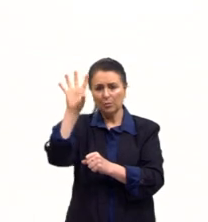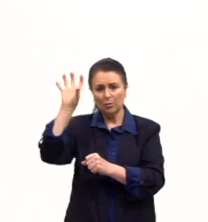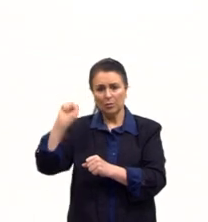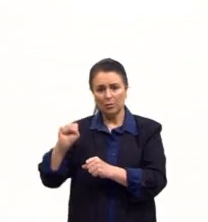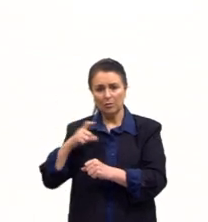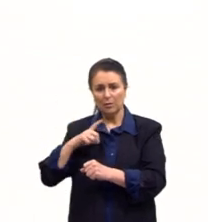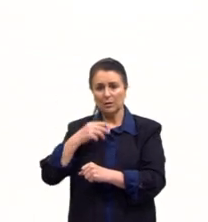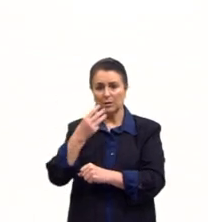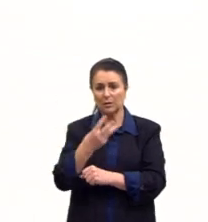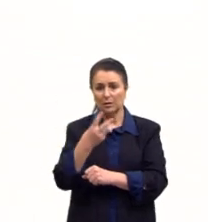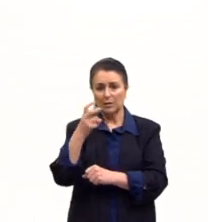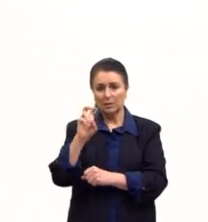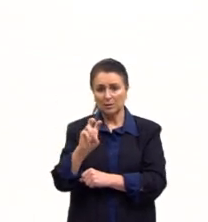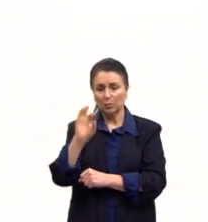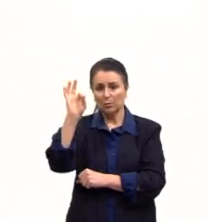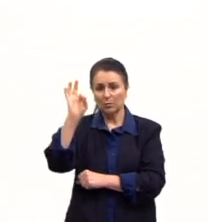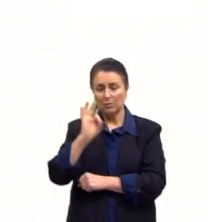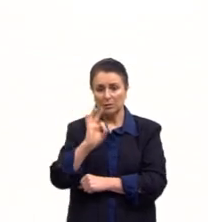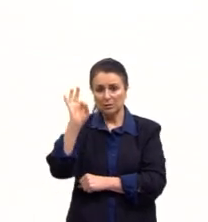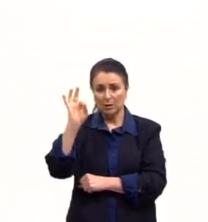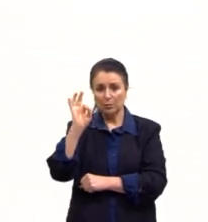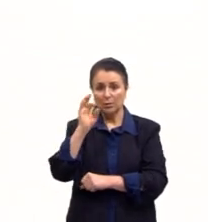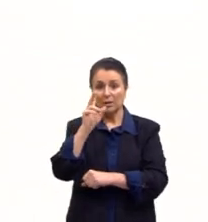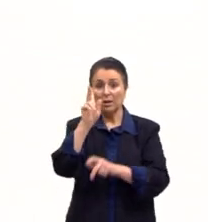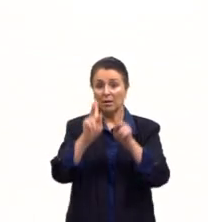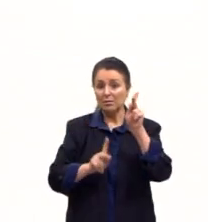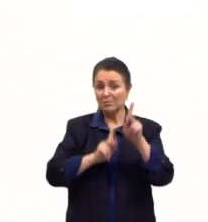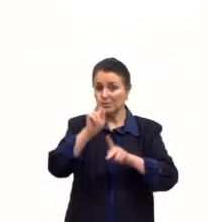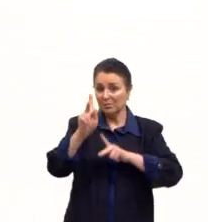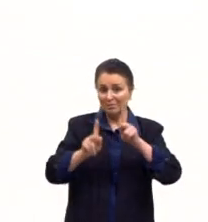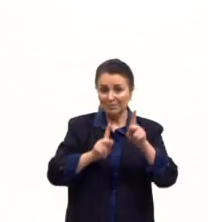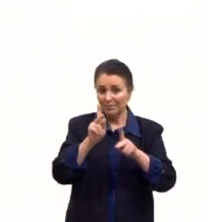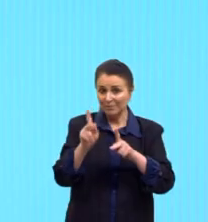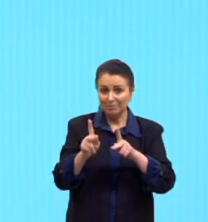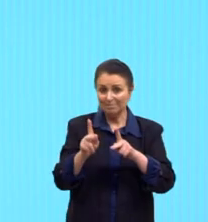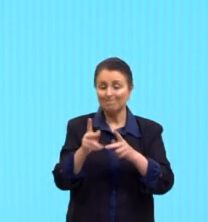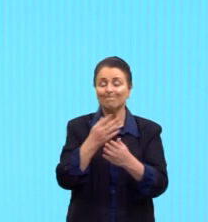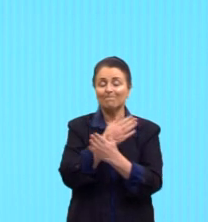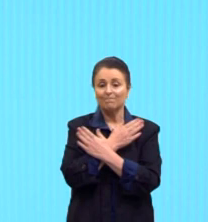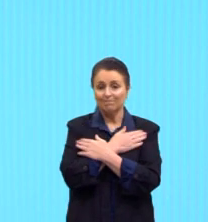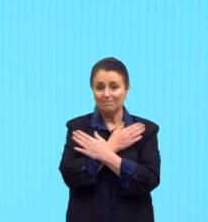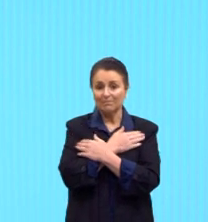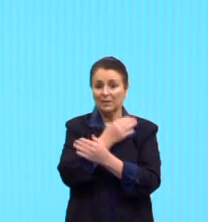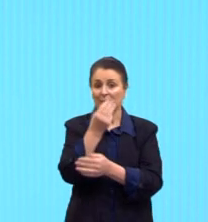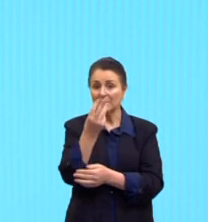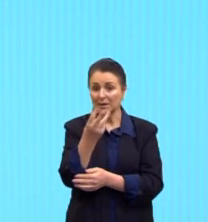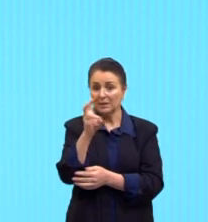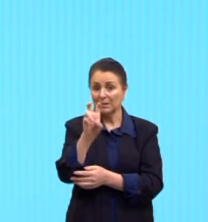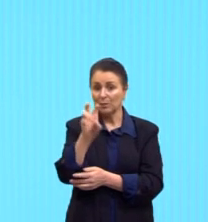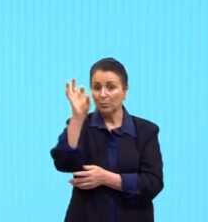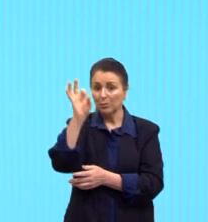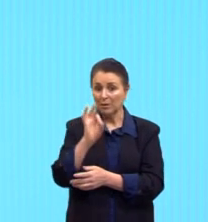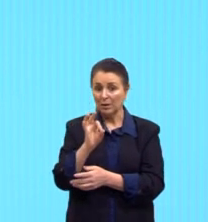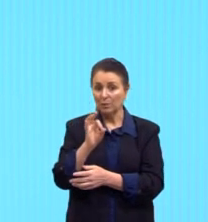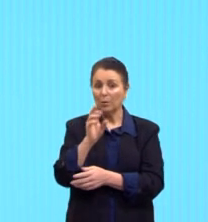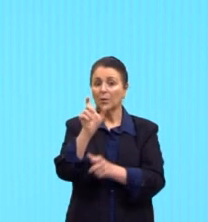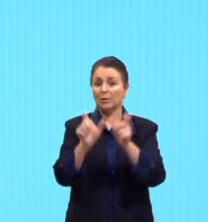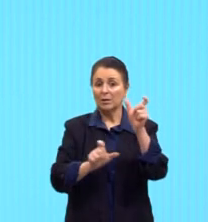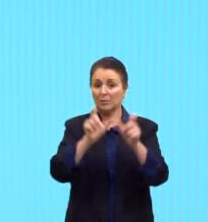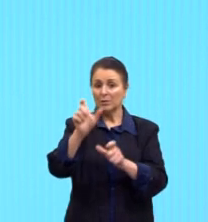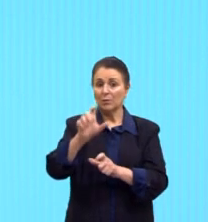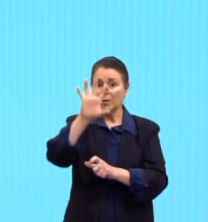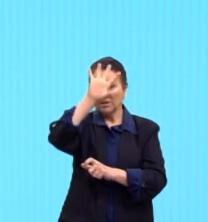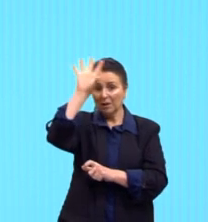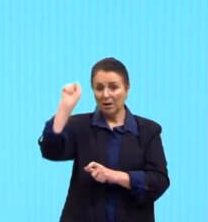contar com 35 por cento da sua população desempregada é isso é um recorde que nós temos